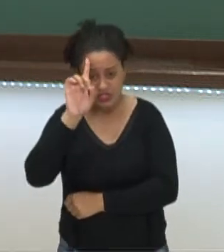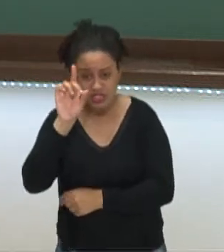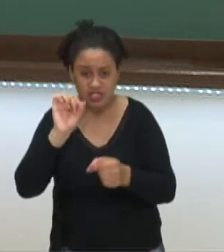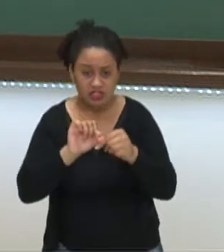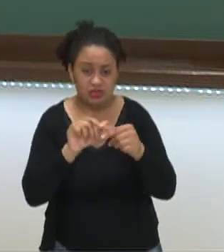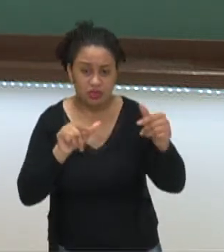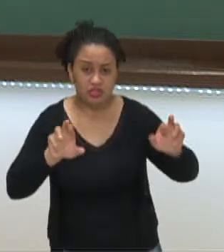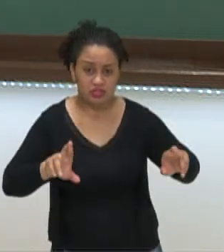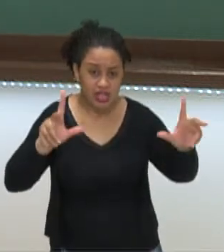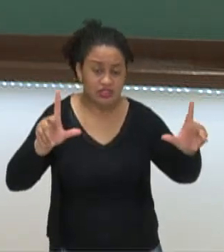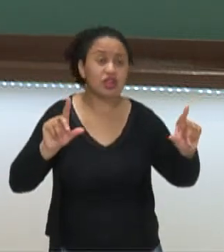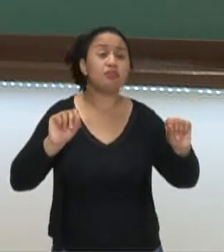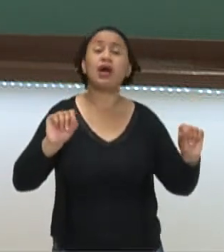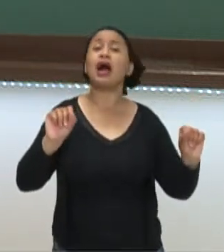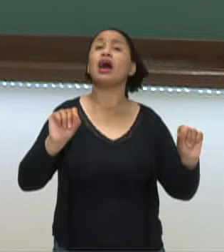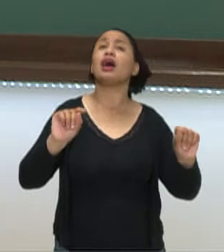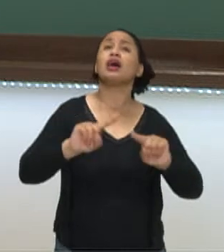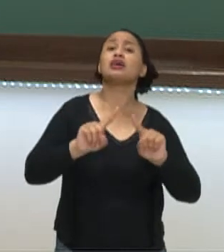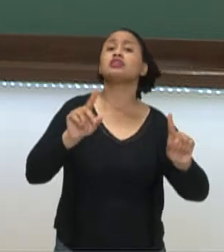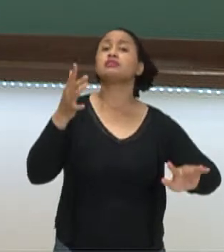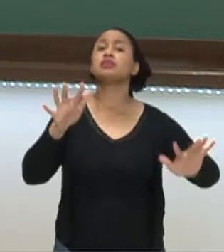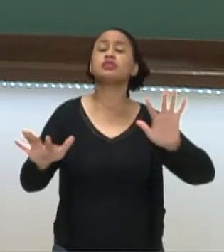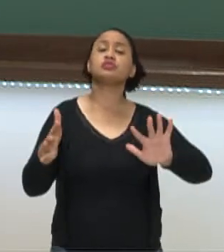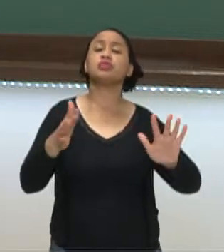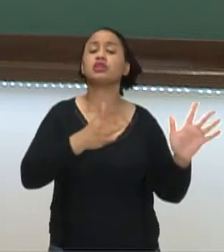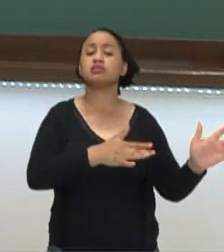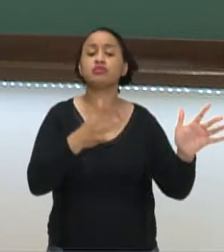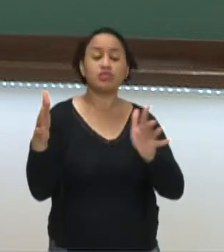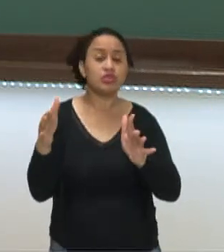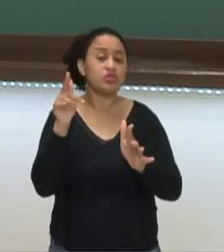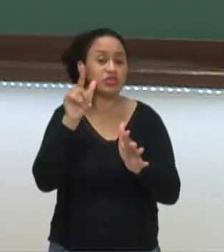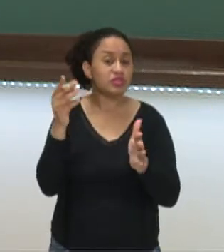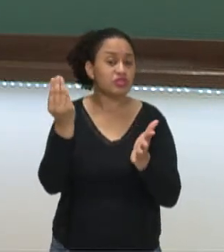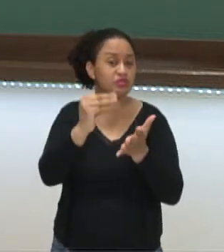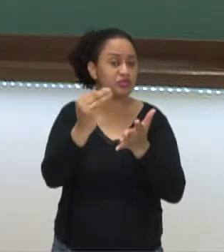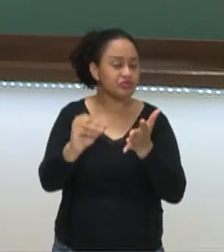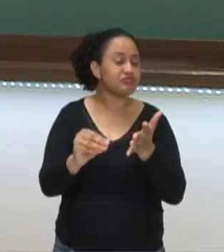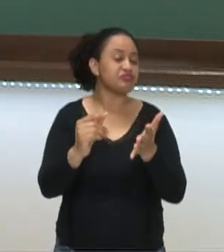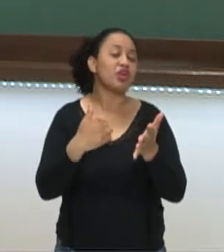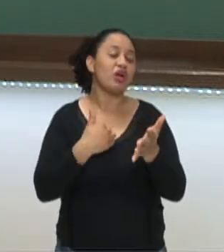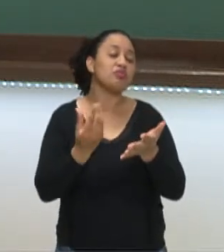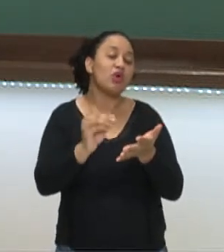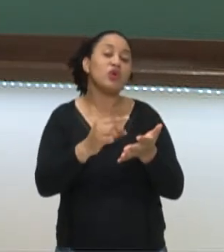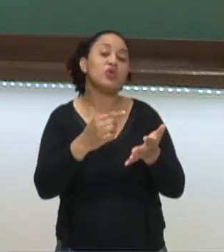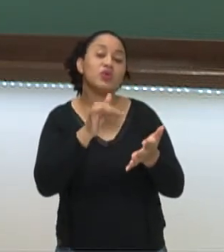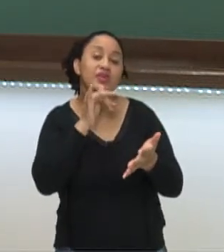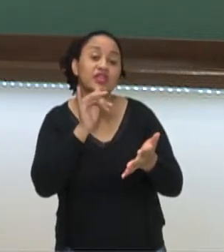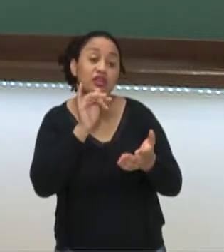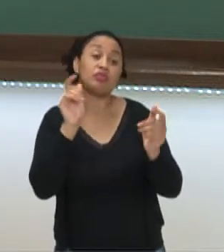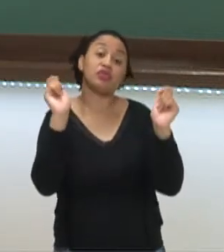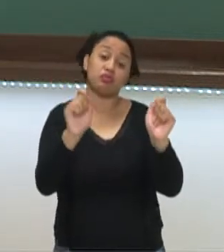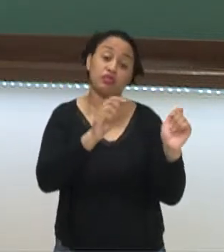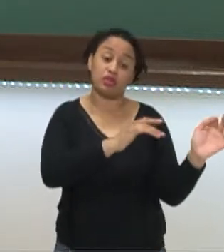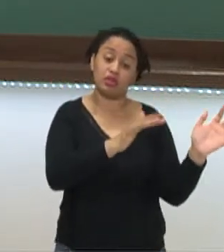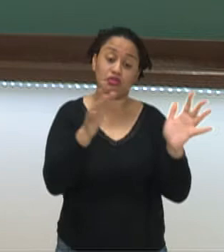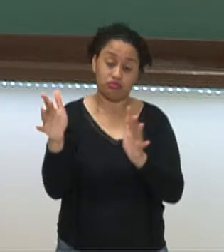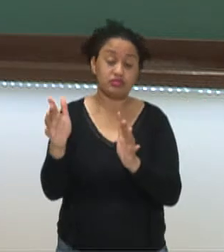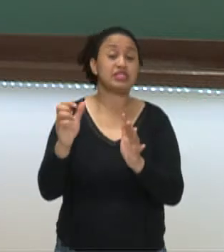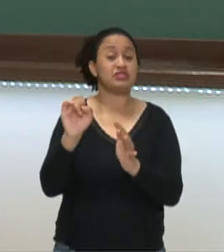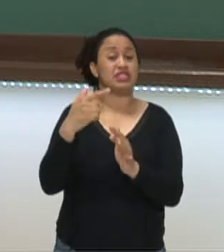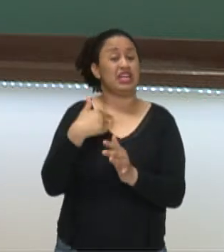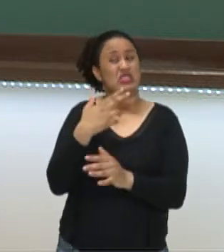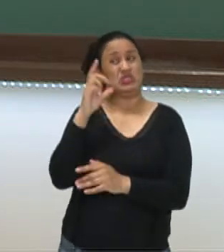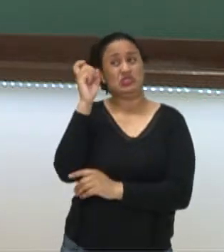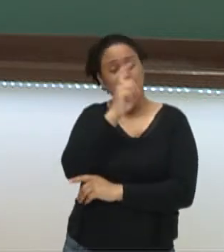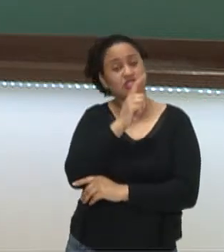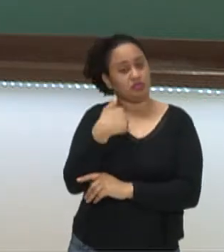atividade diferente, mas mais ou menos sua rotina. Se conseguiu colocar aí? Eu trouxe um exemplo do que poderia ser uma rotina, caso você teve